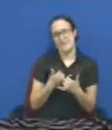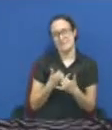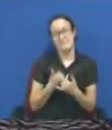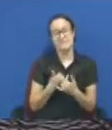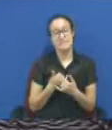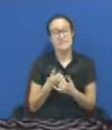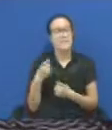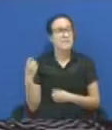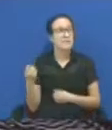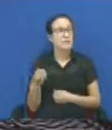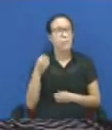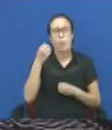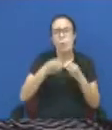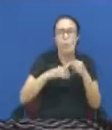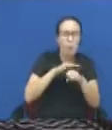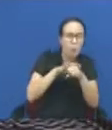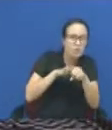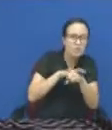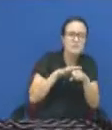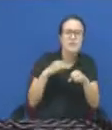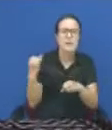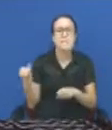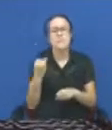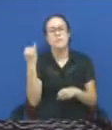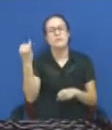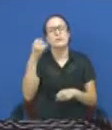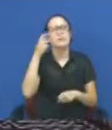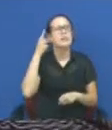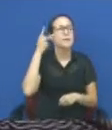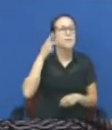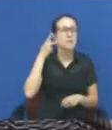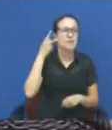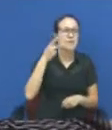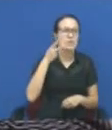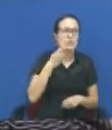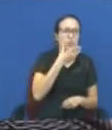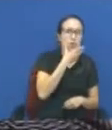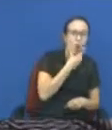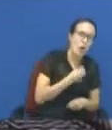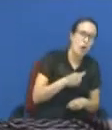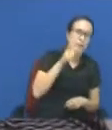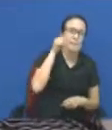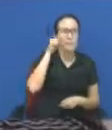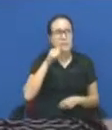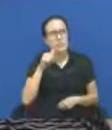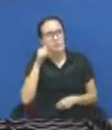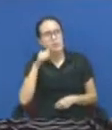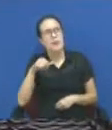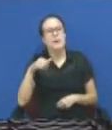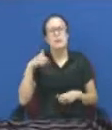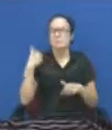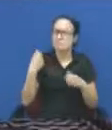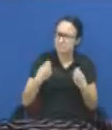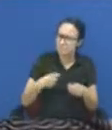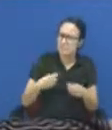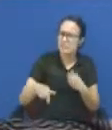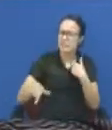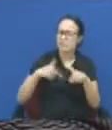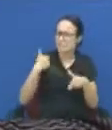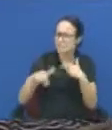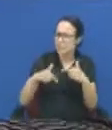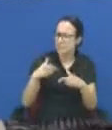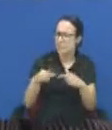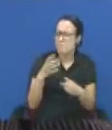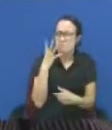importância da política e que os homens e as mulheres deveriam realmente fazer um trabalho bonito. E ele dizia